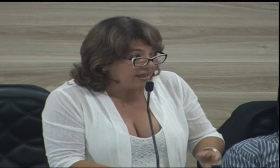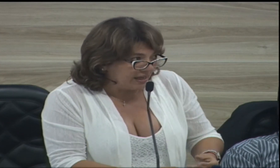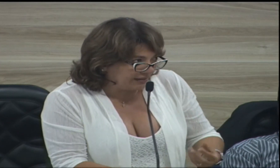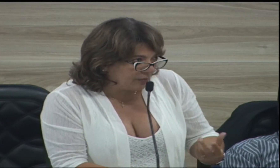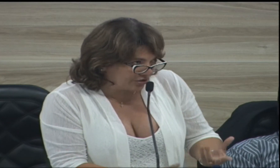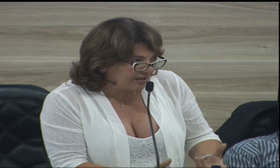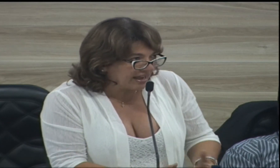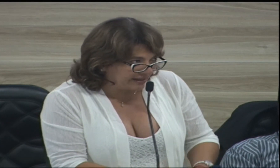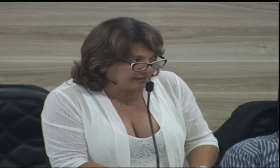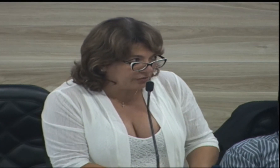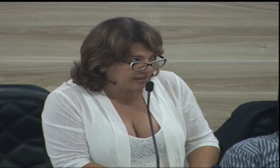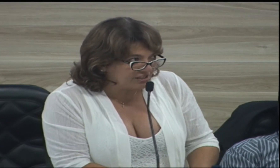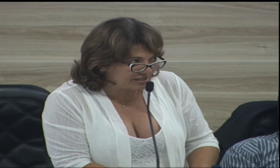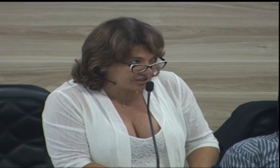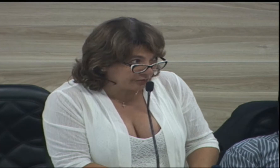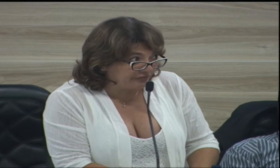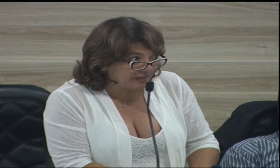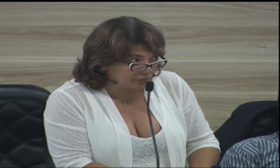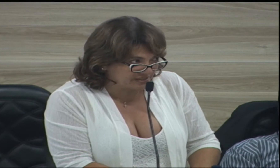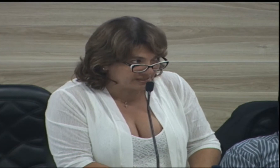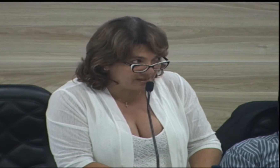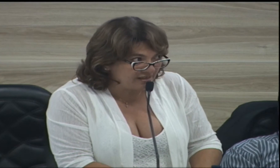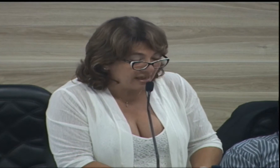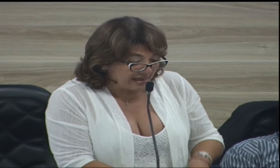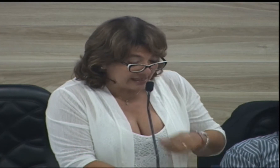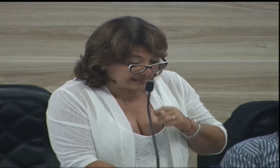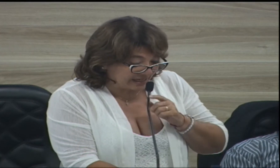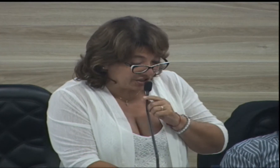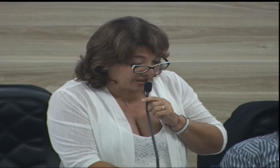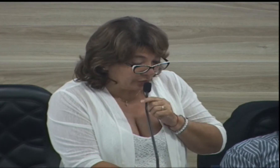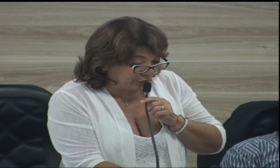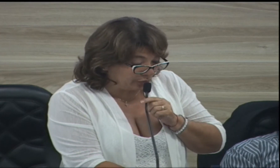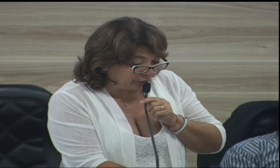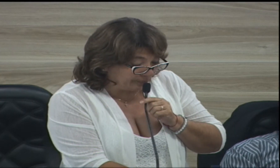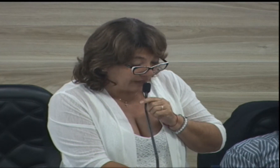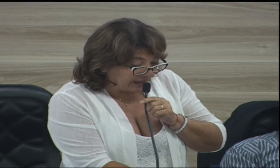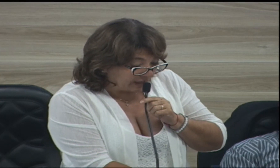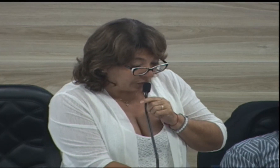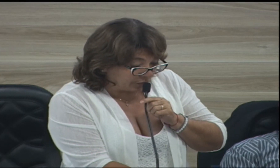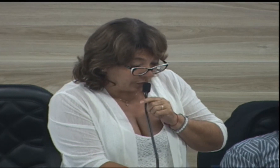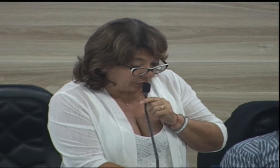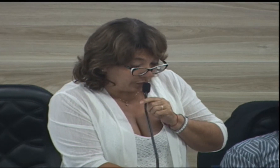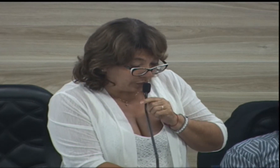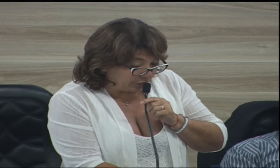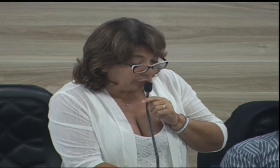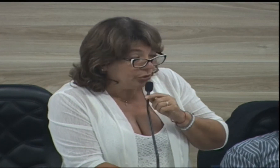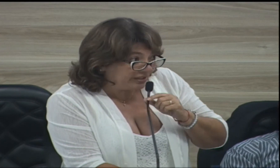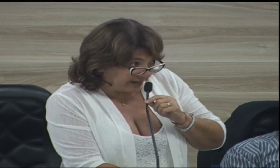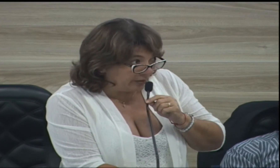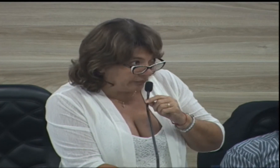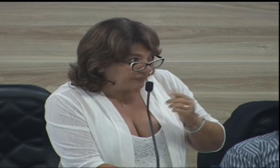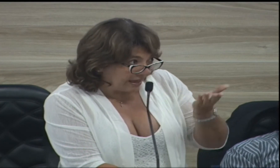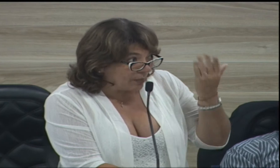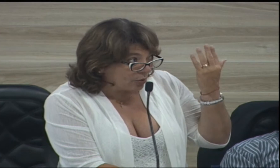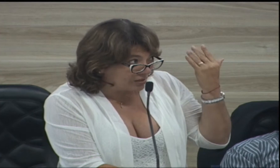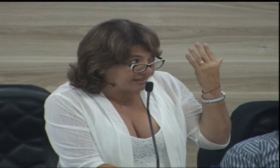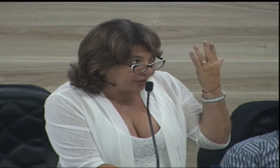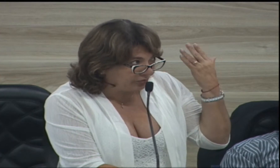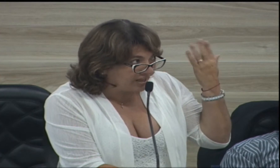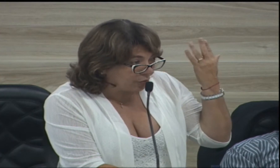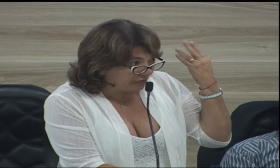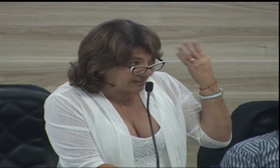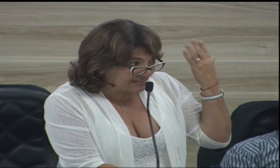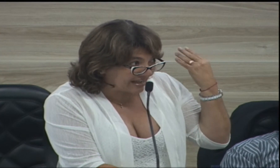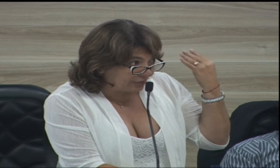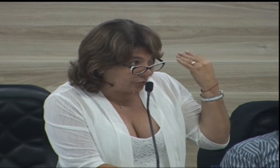né? Então, acho que acredito que eles estejam vendo, sim, essa questão do mutirão. É uma coisa que